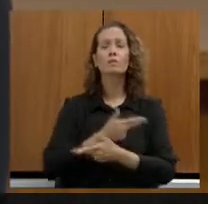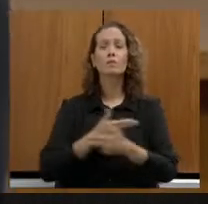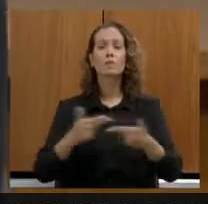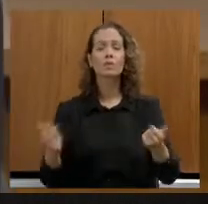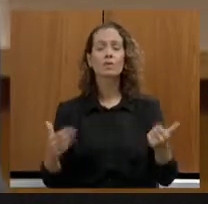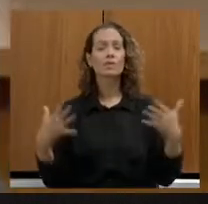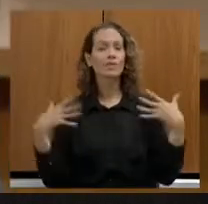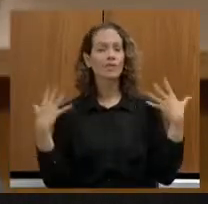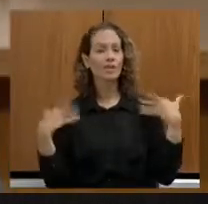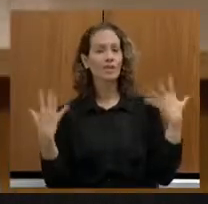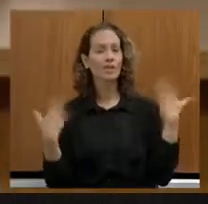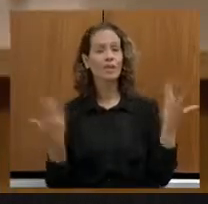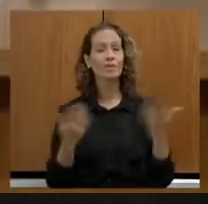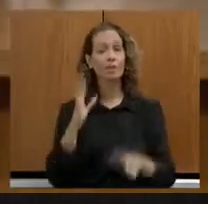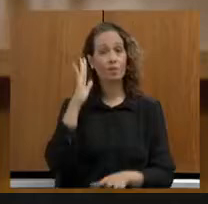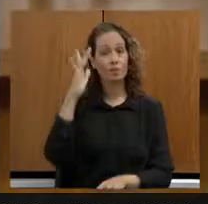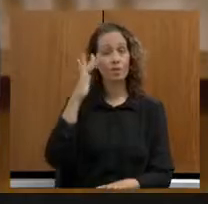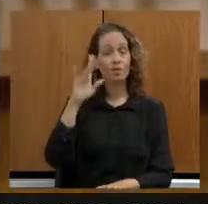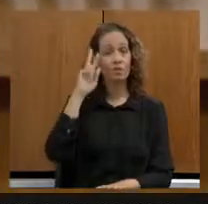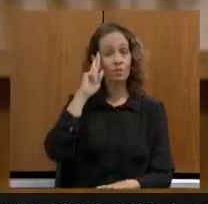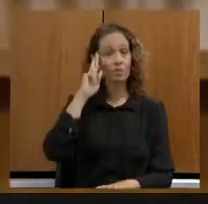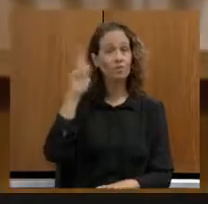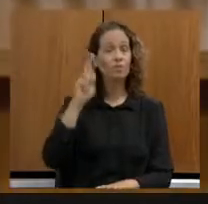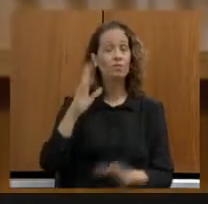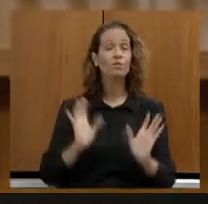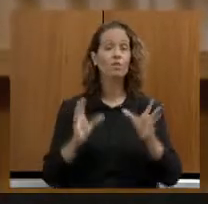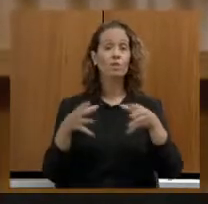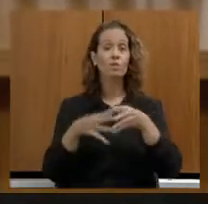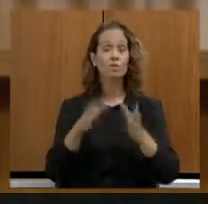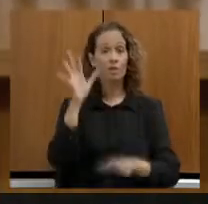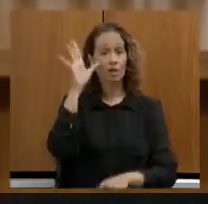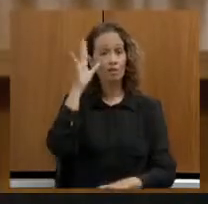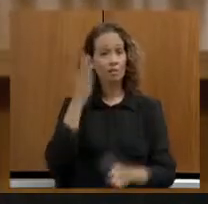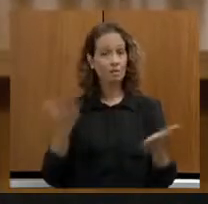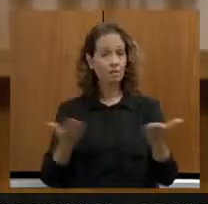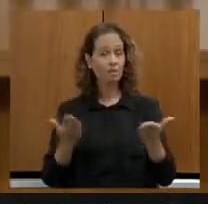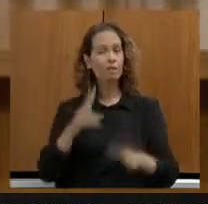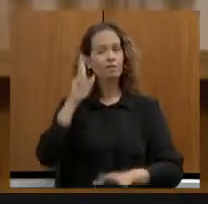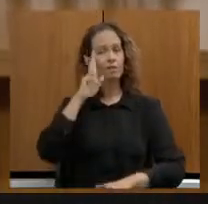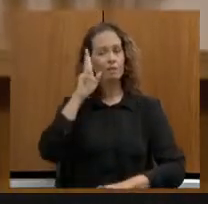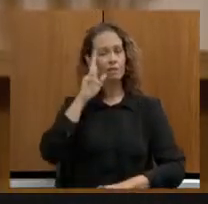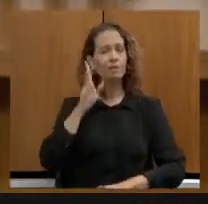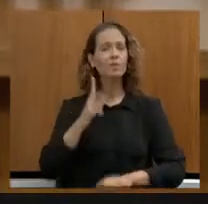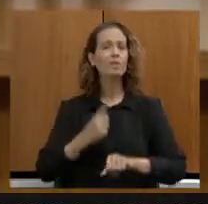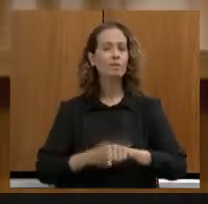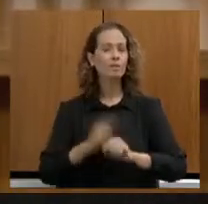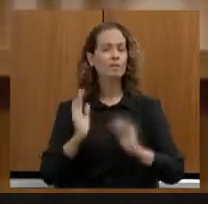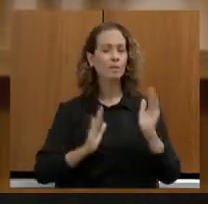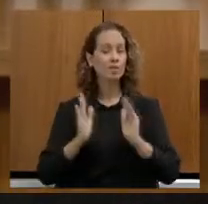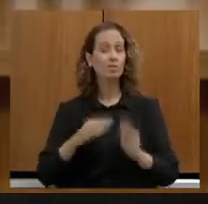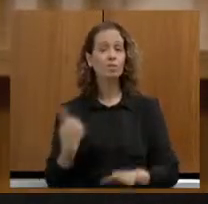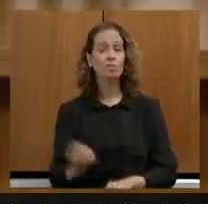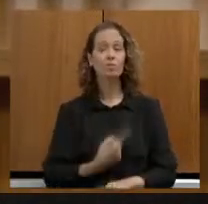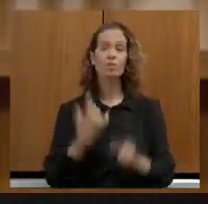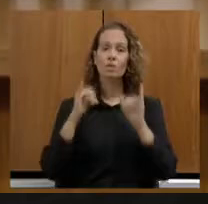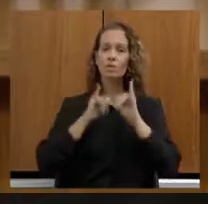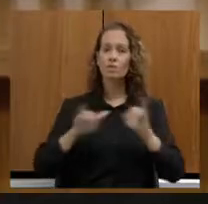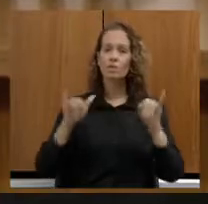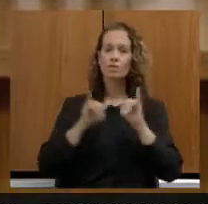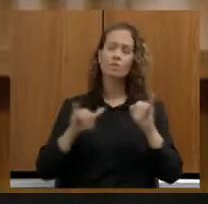eu imagino que os diretores que estão me assistindo agora se lembram desse momento é a quando a gente anunciou